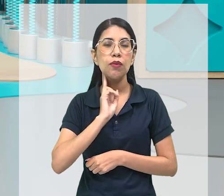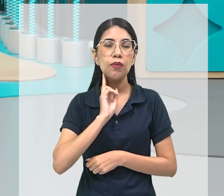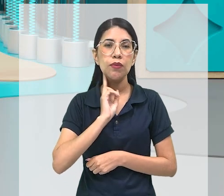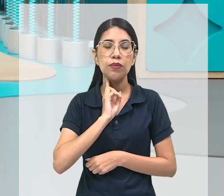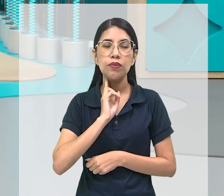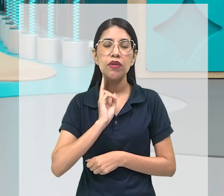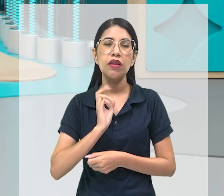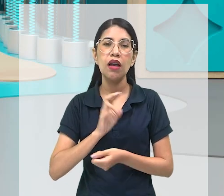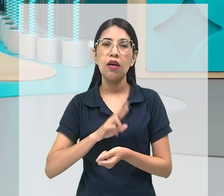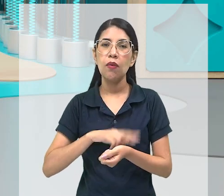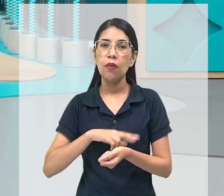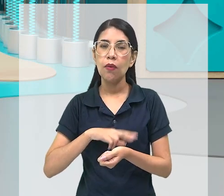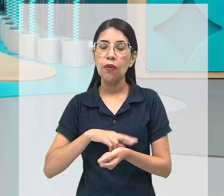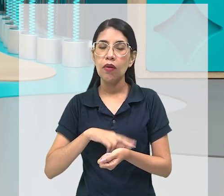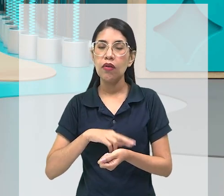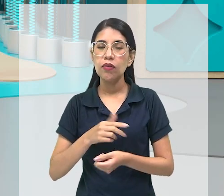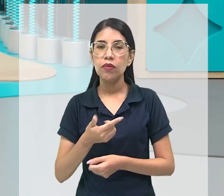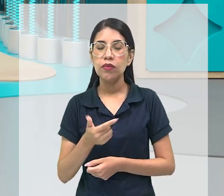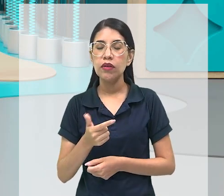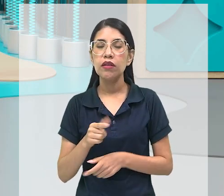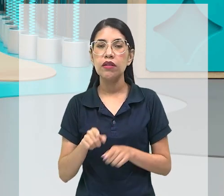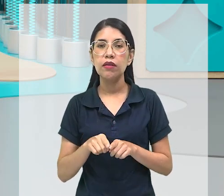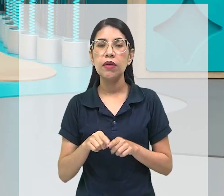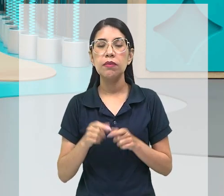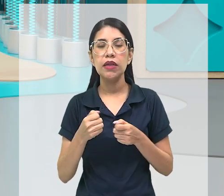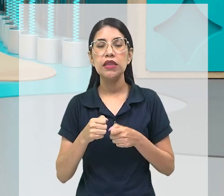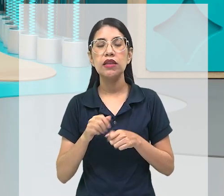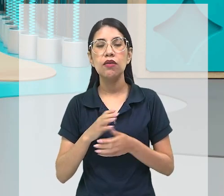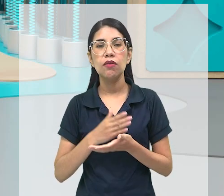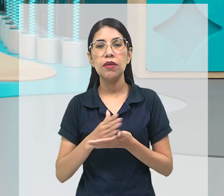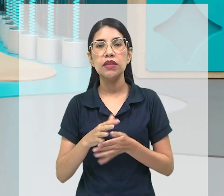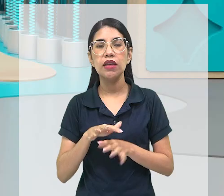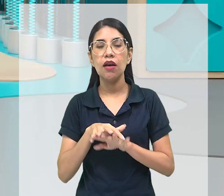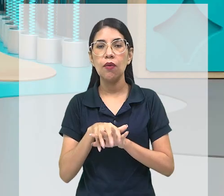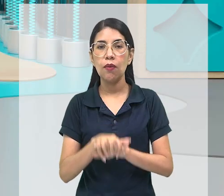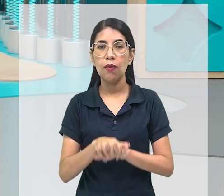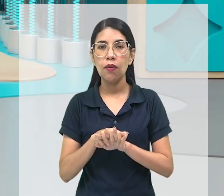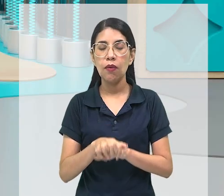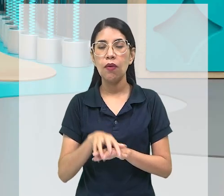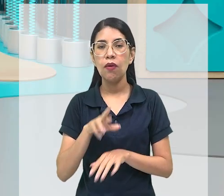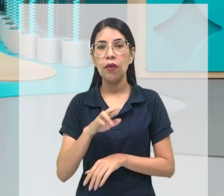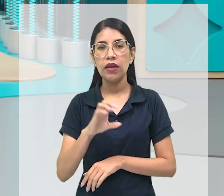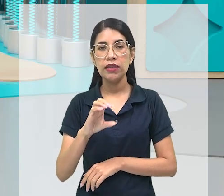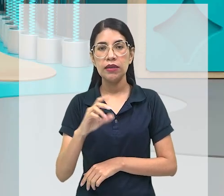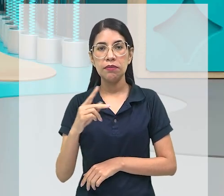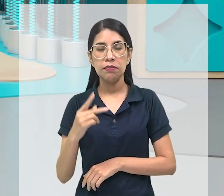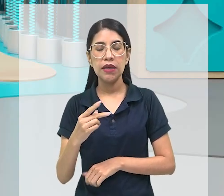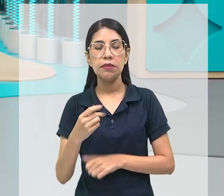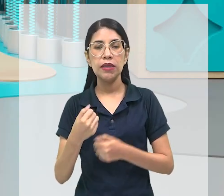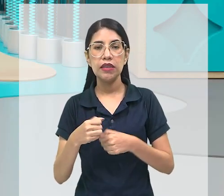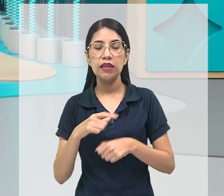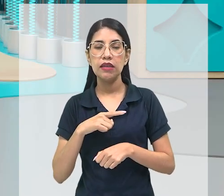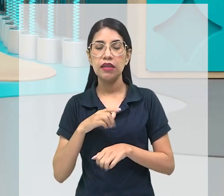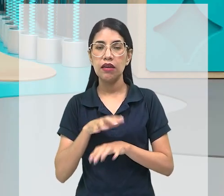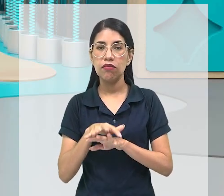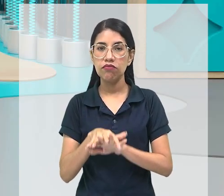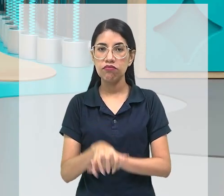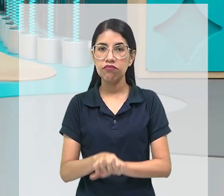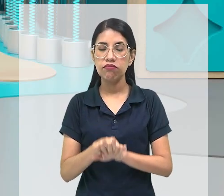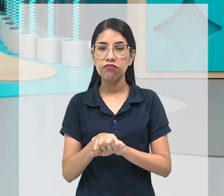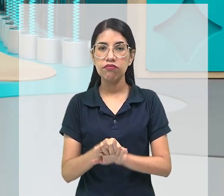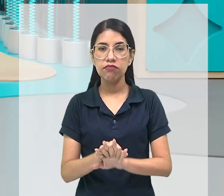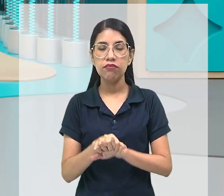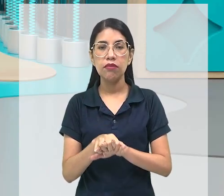vítima, então aí é necessário entrar com ressuscitação cardiopulmonar, fazendo as